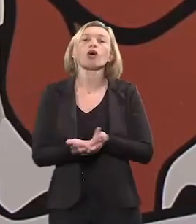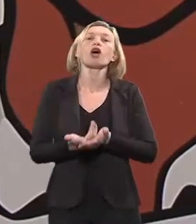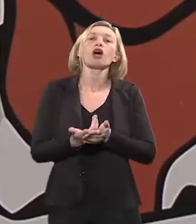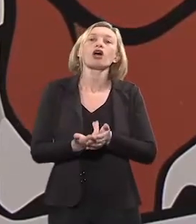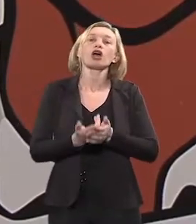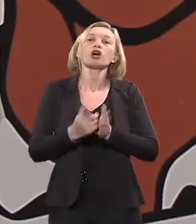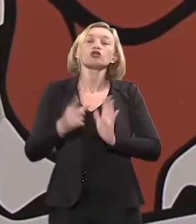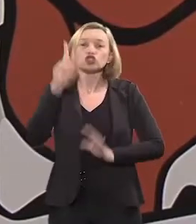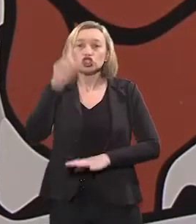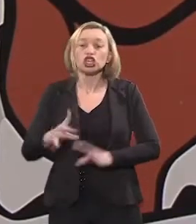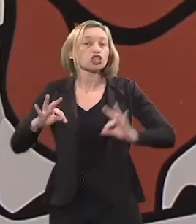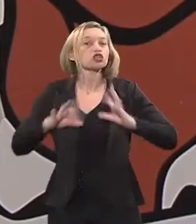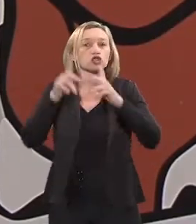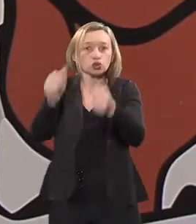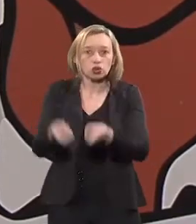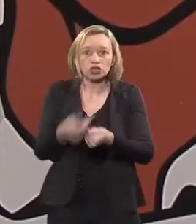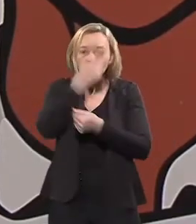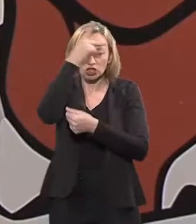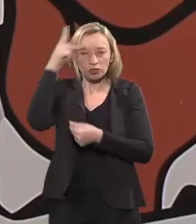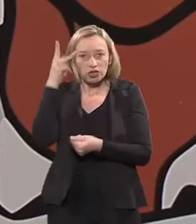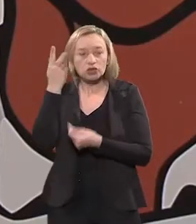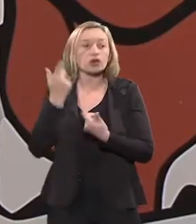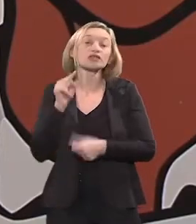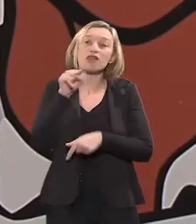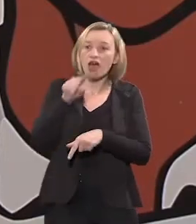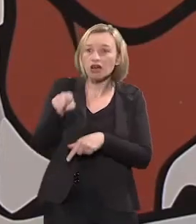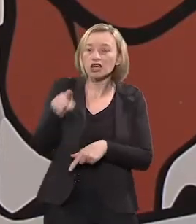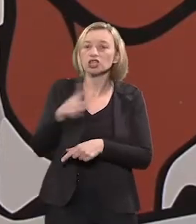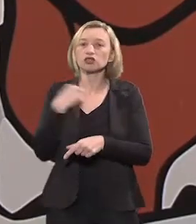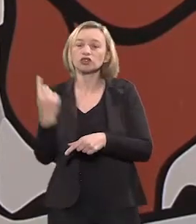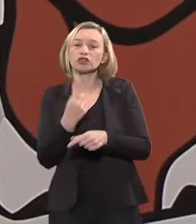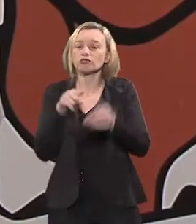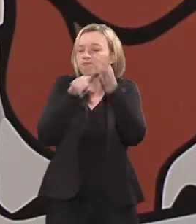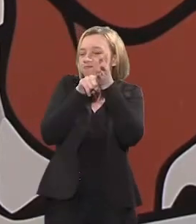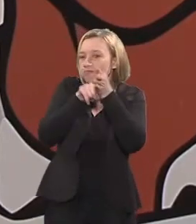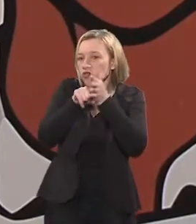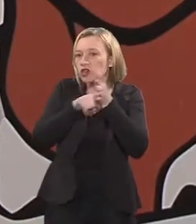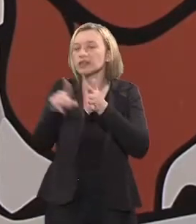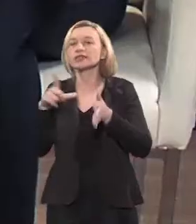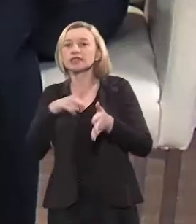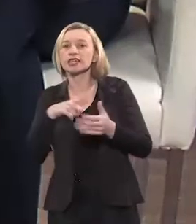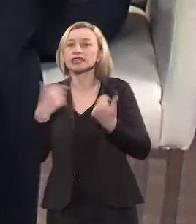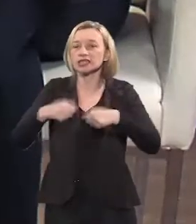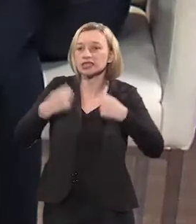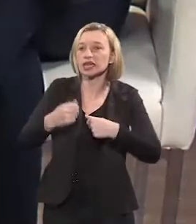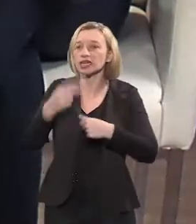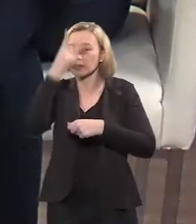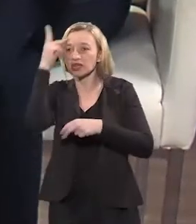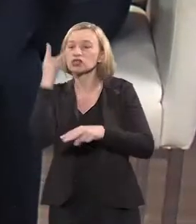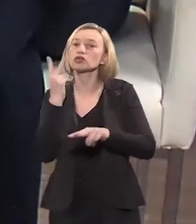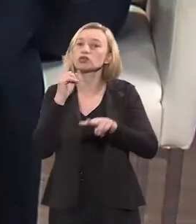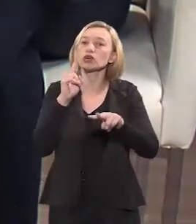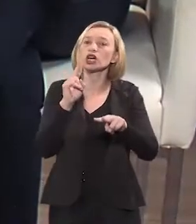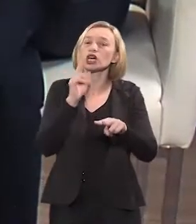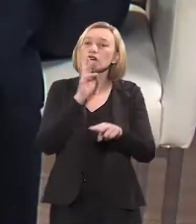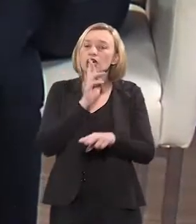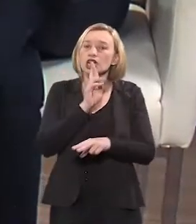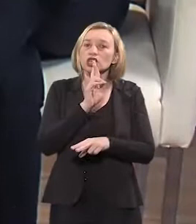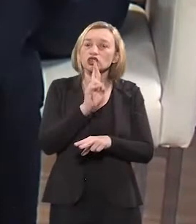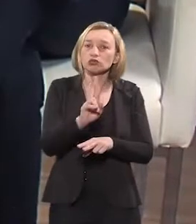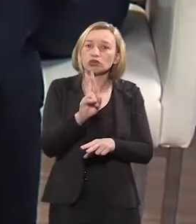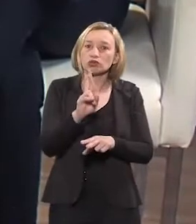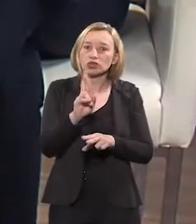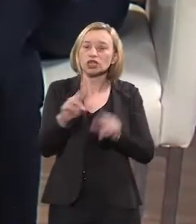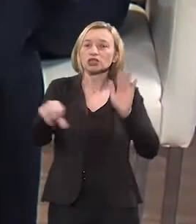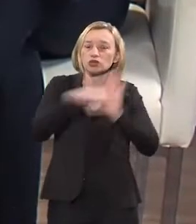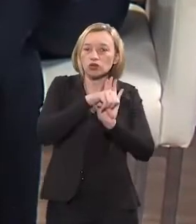É uma garantia de todo cidadão. E ali a gente vai analisar se há necessidade ou não daquela pessoa começar a